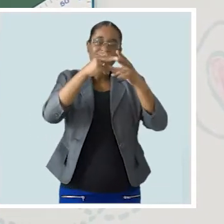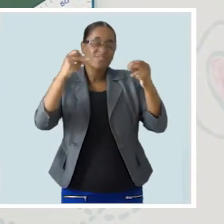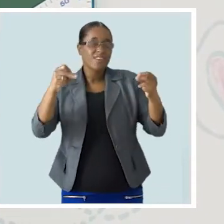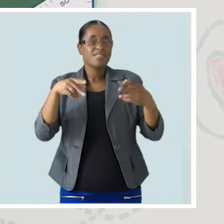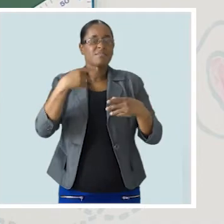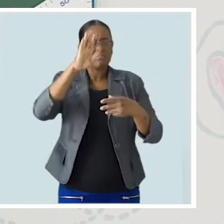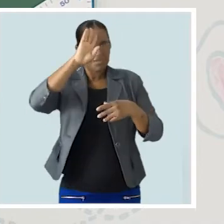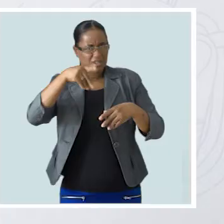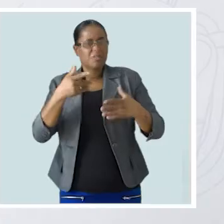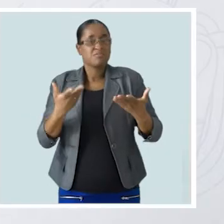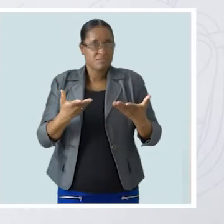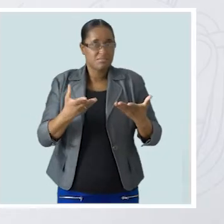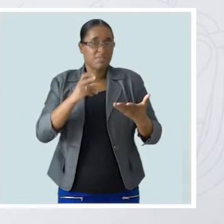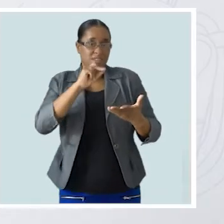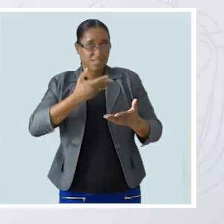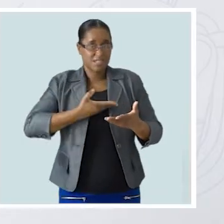que os adjetivos